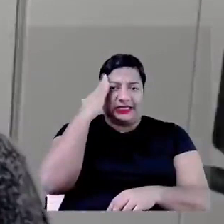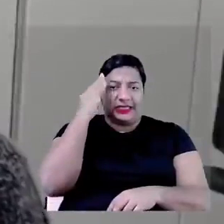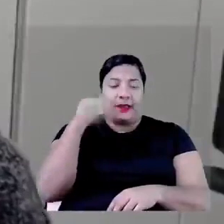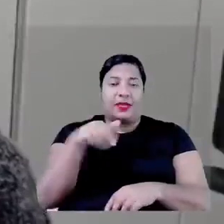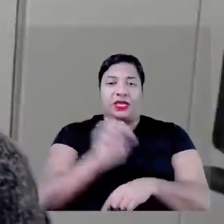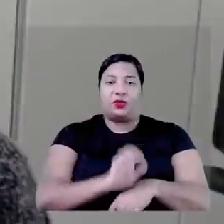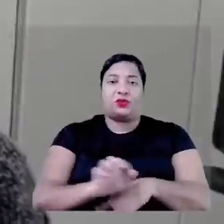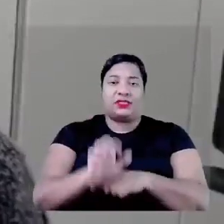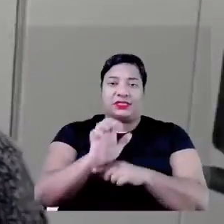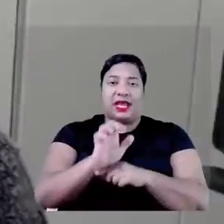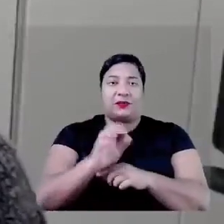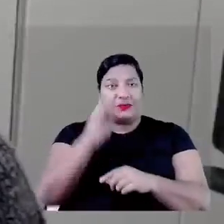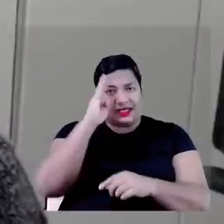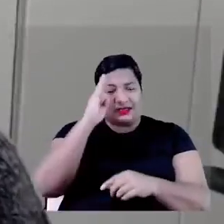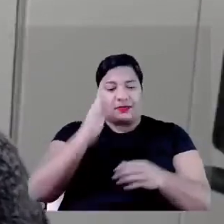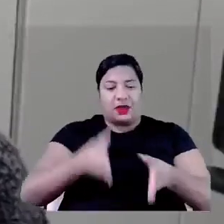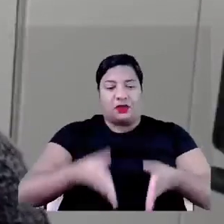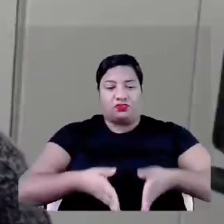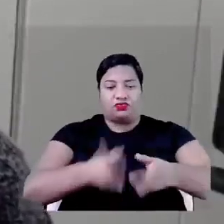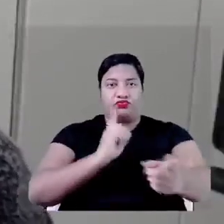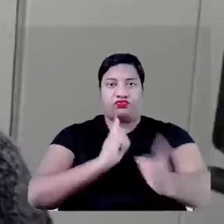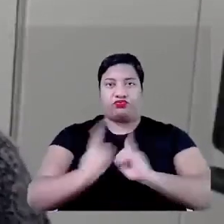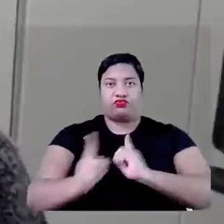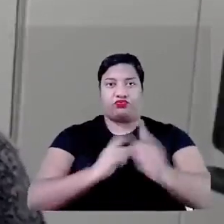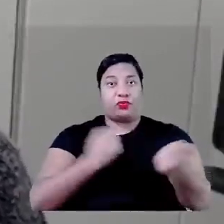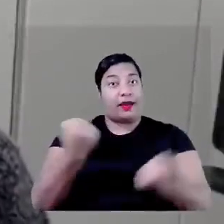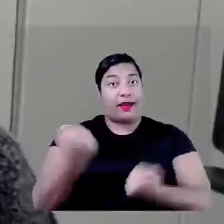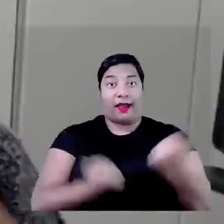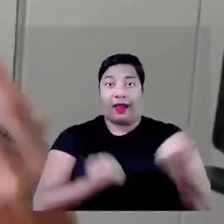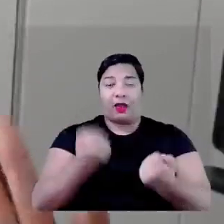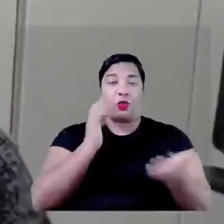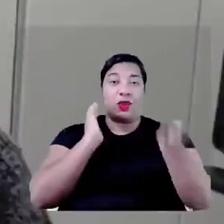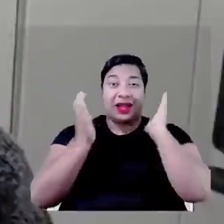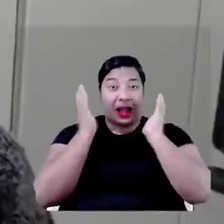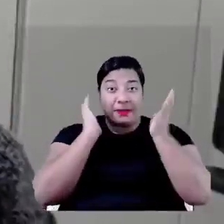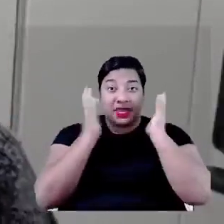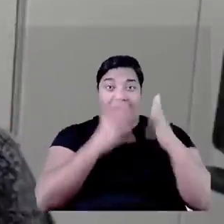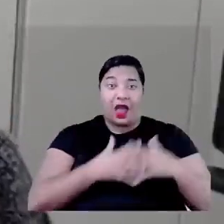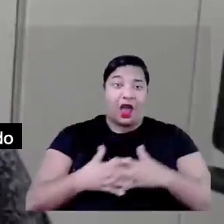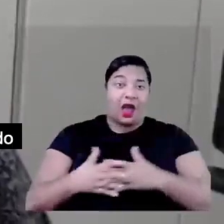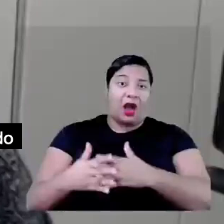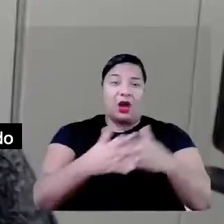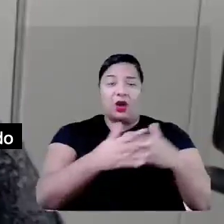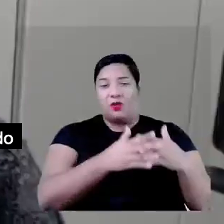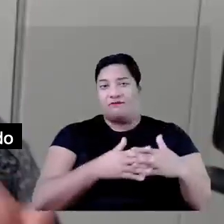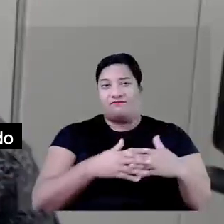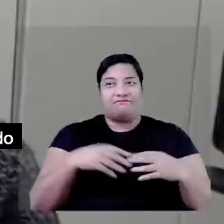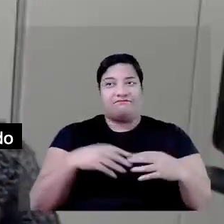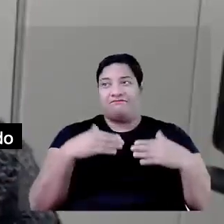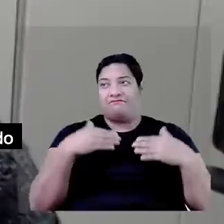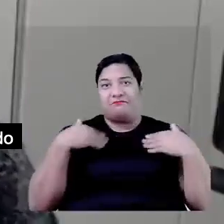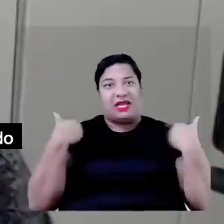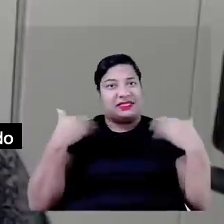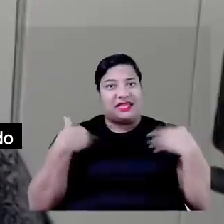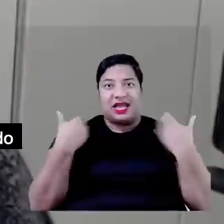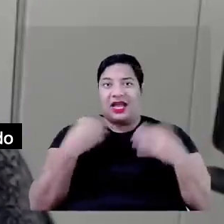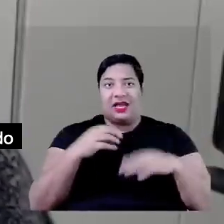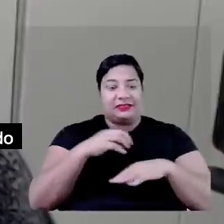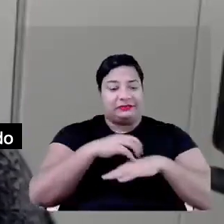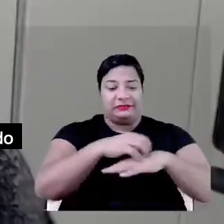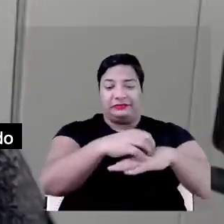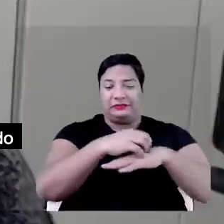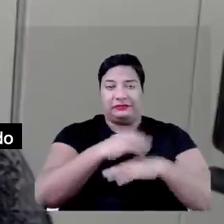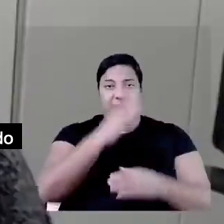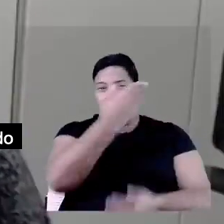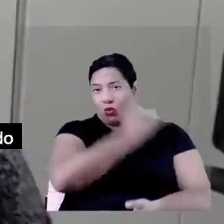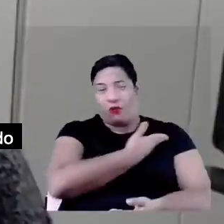um modal rodoviário, né? Então, veículos de carga, veículos de transporte, veículos de passageiros, transporte público, transporte privado,